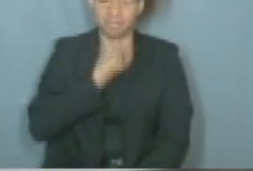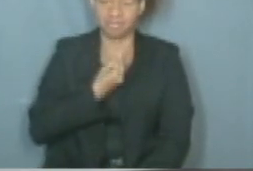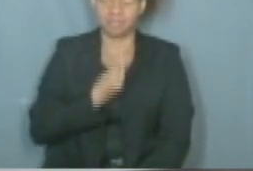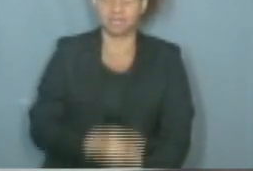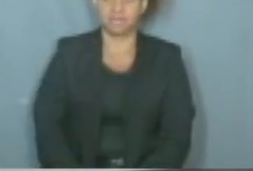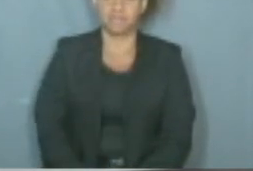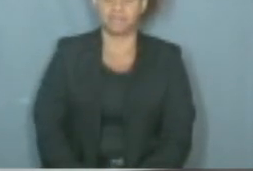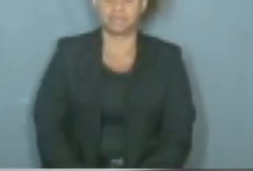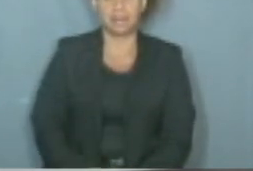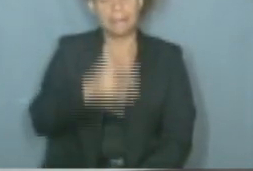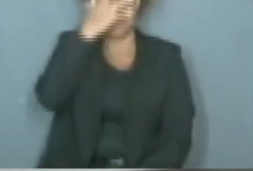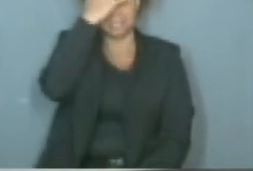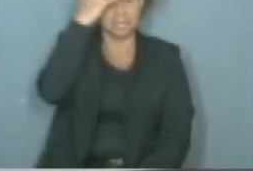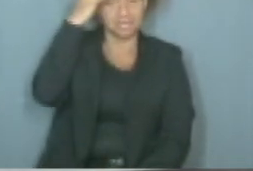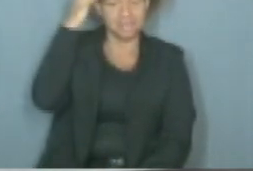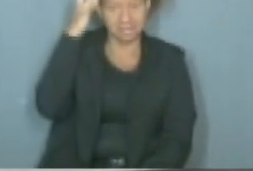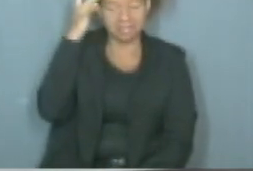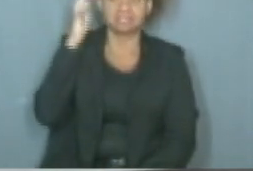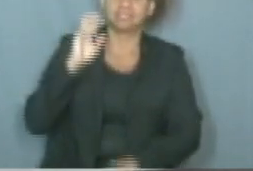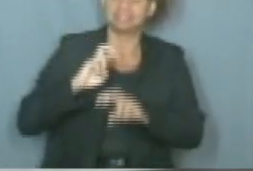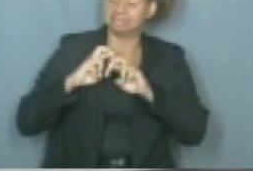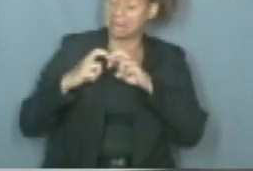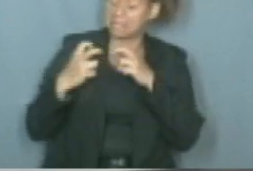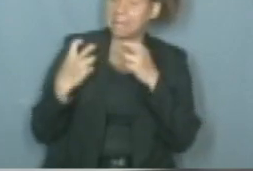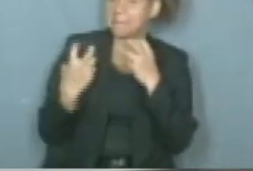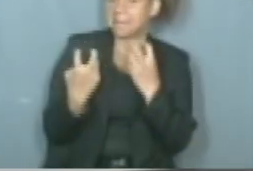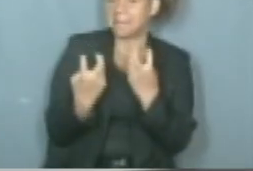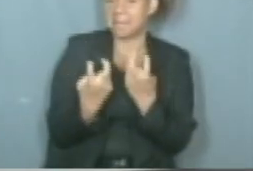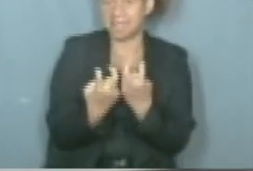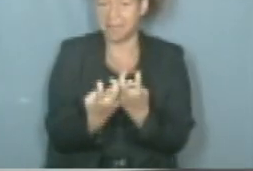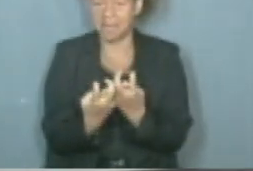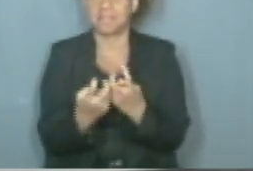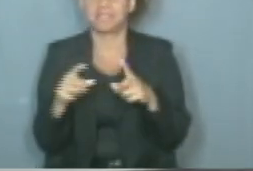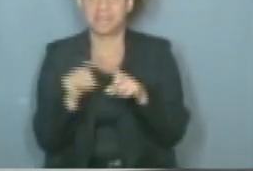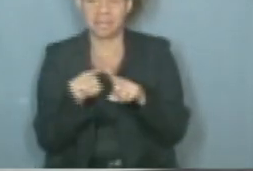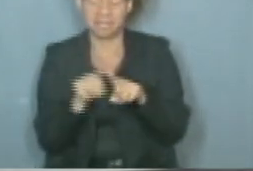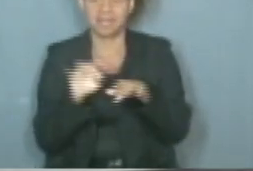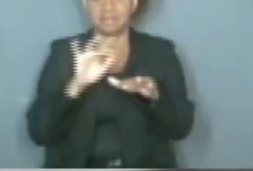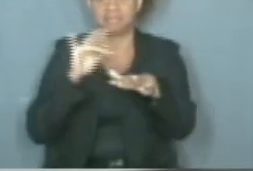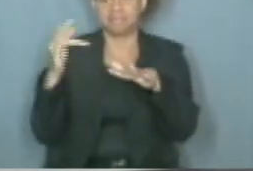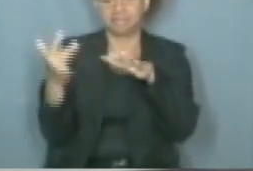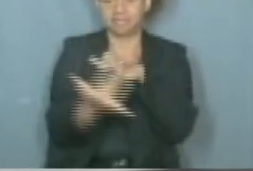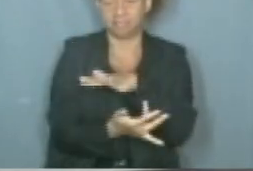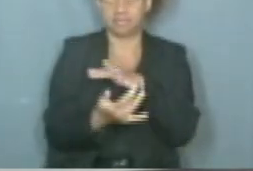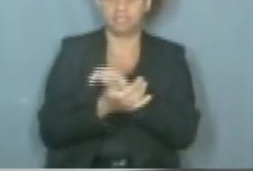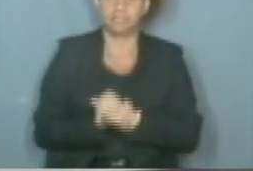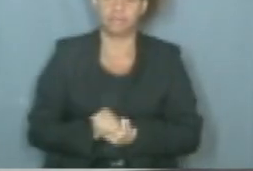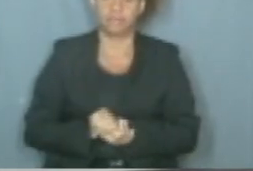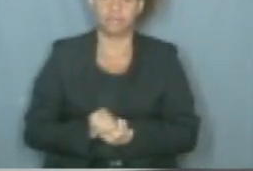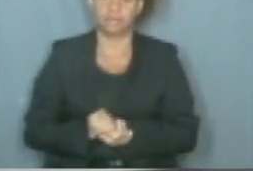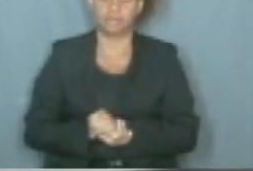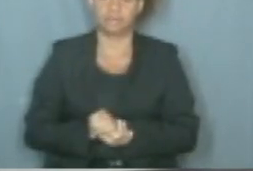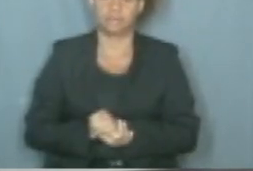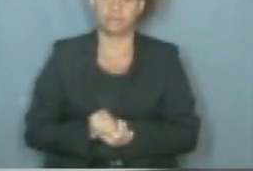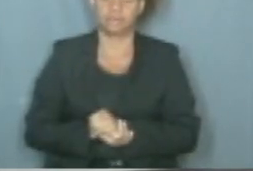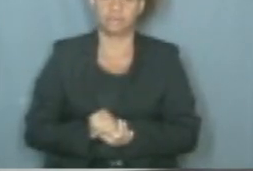vereadores, público que nos acompanha nas galerias e nas redes sociais.